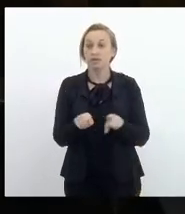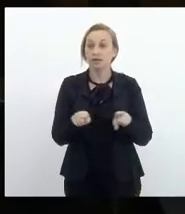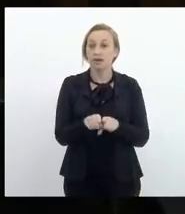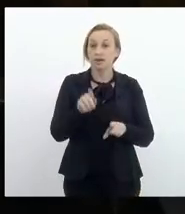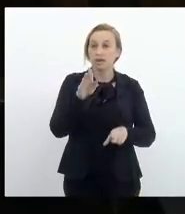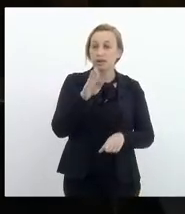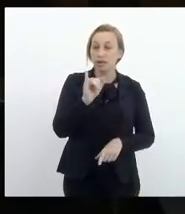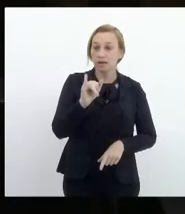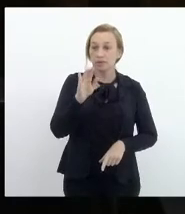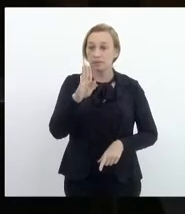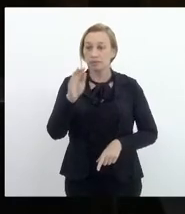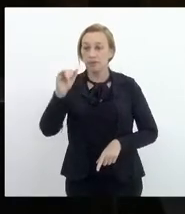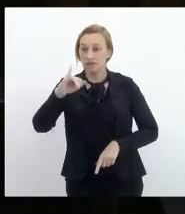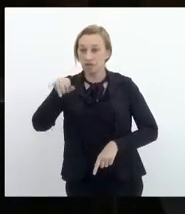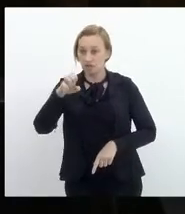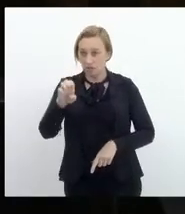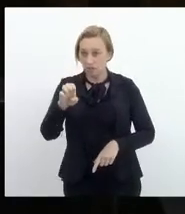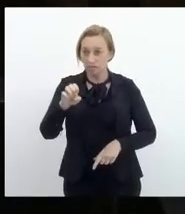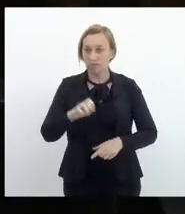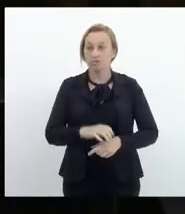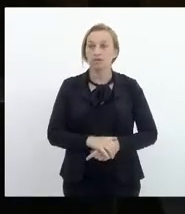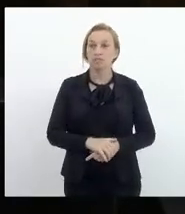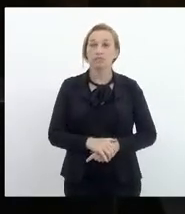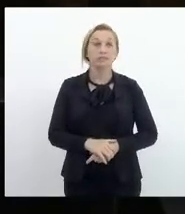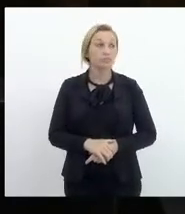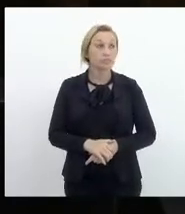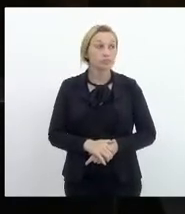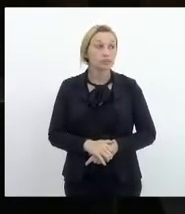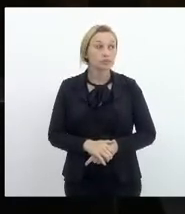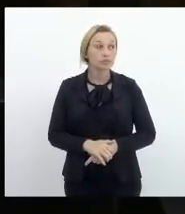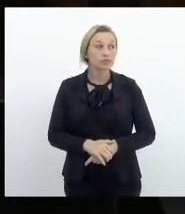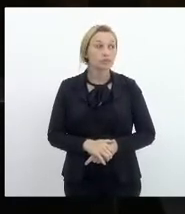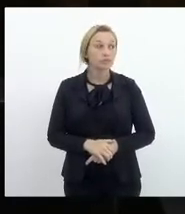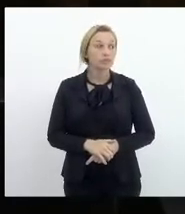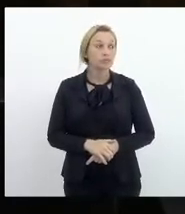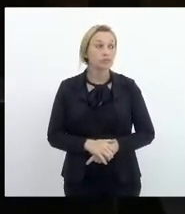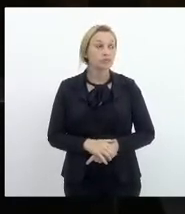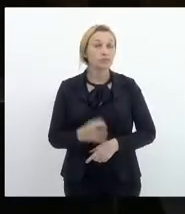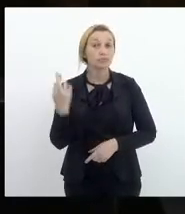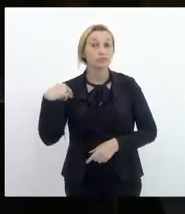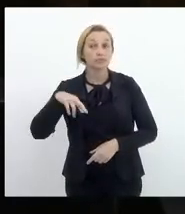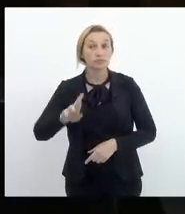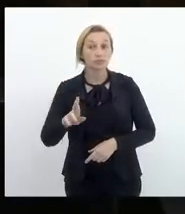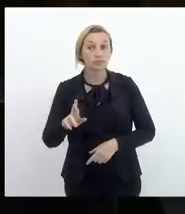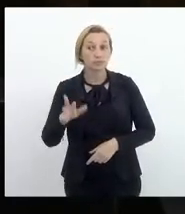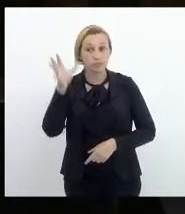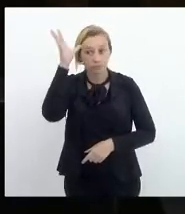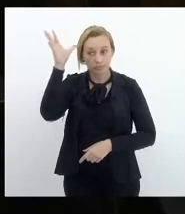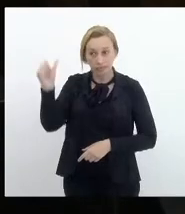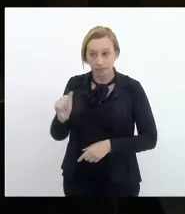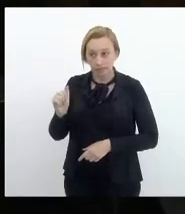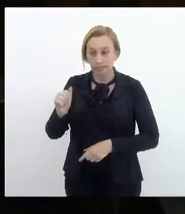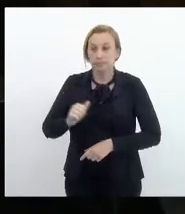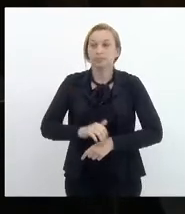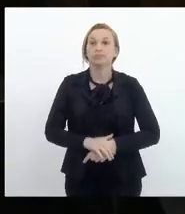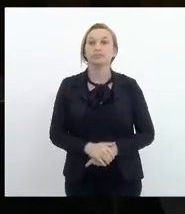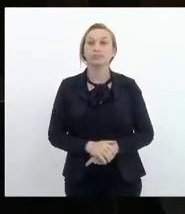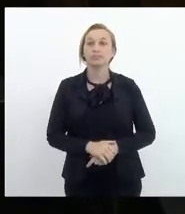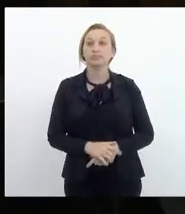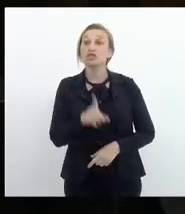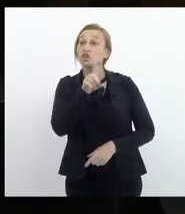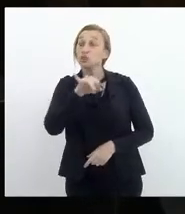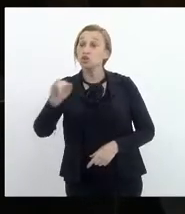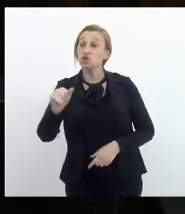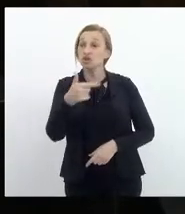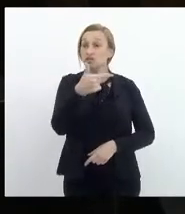ibejís na das religiões de Matriz afro e